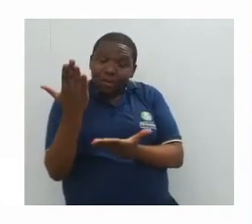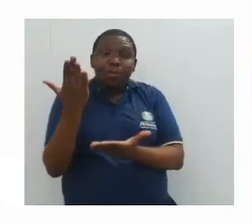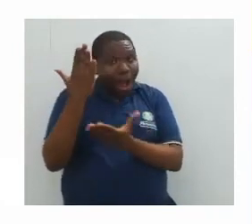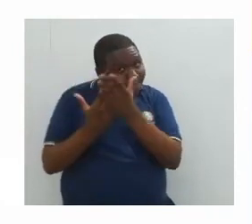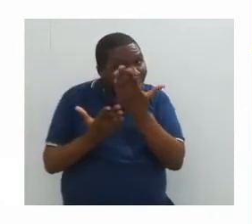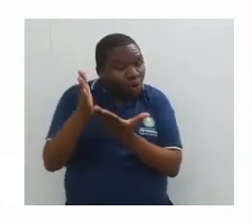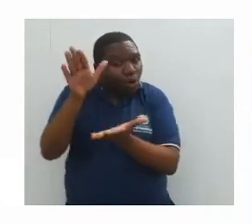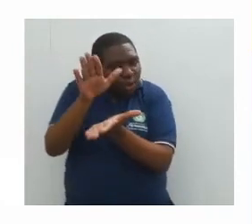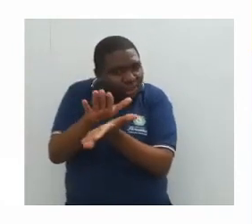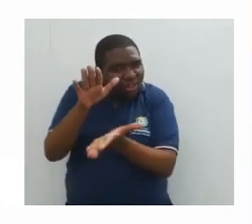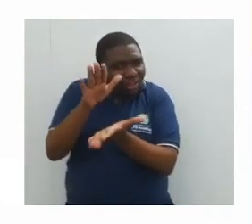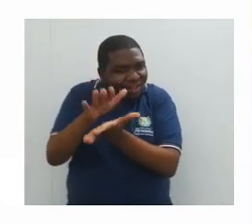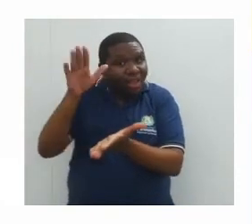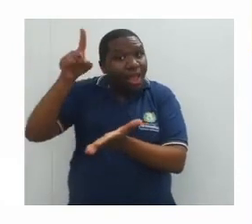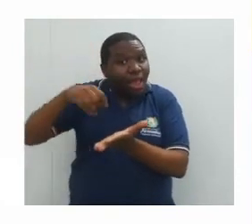importante.